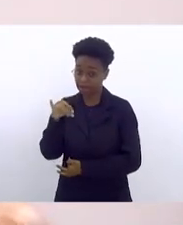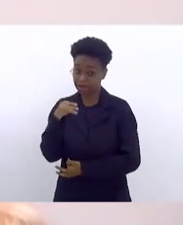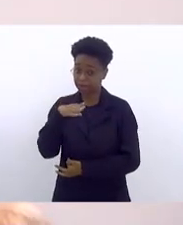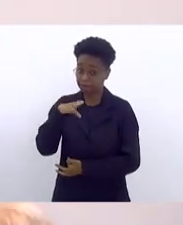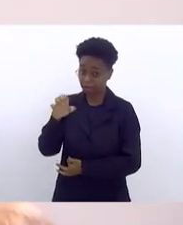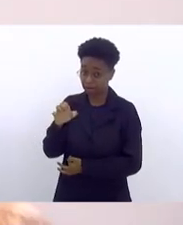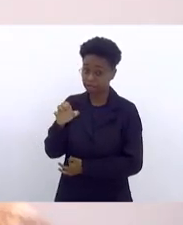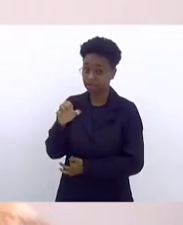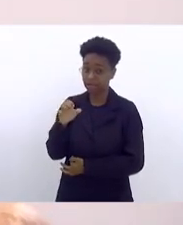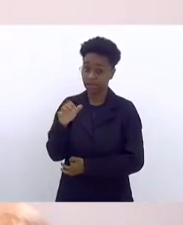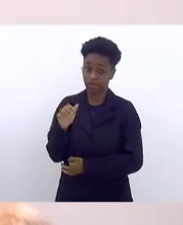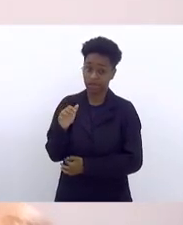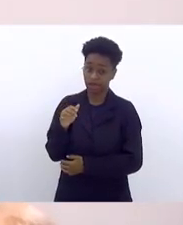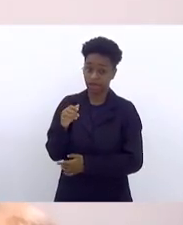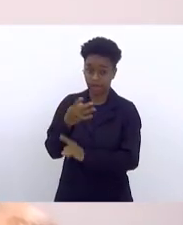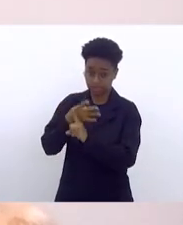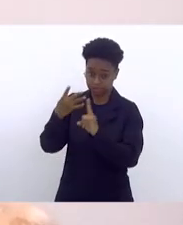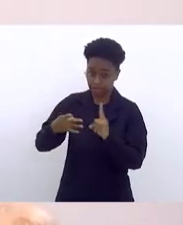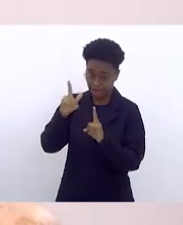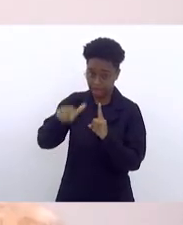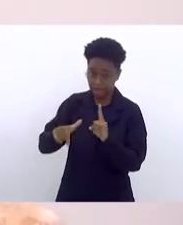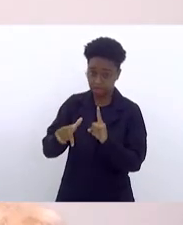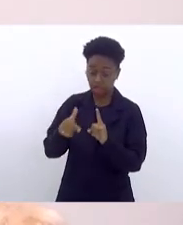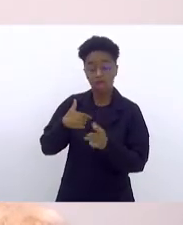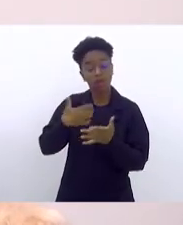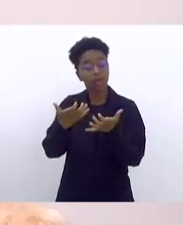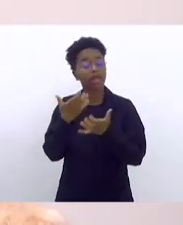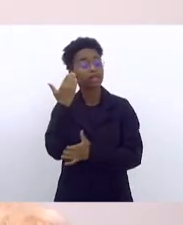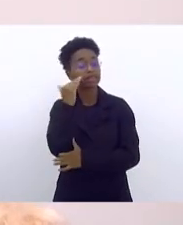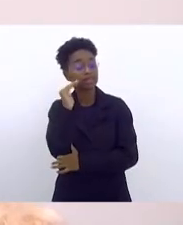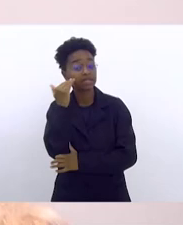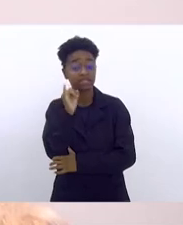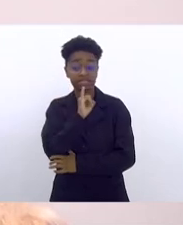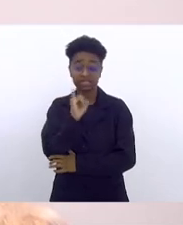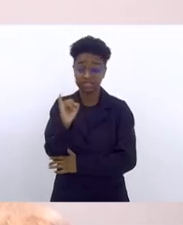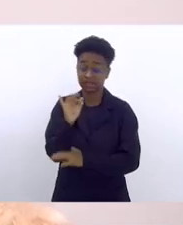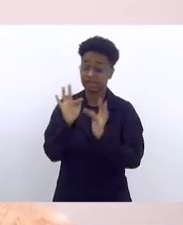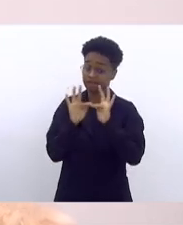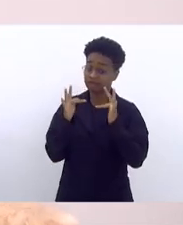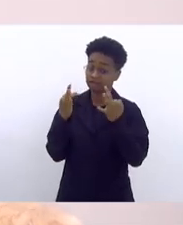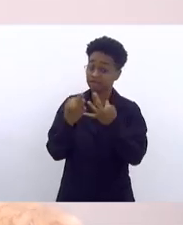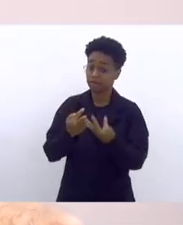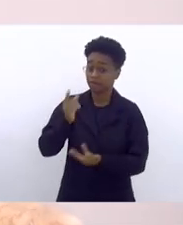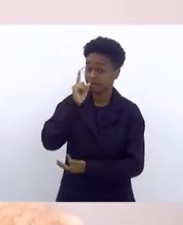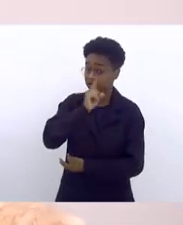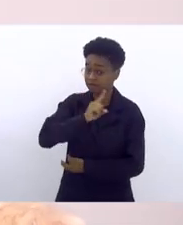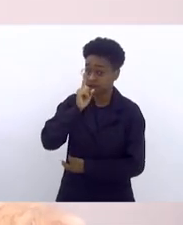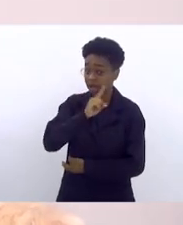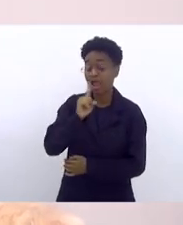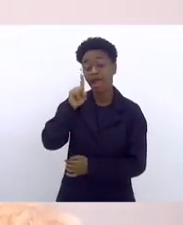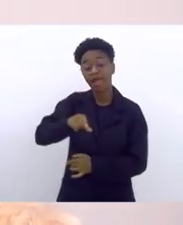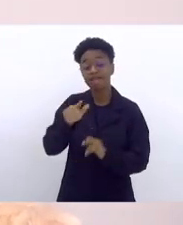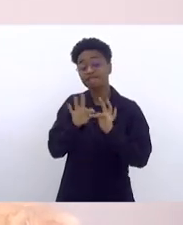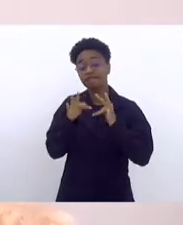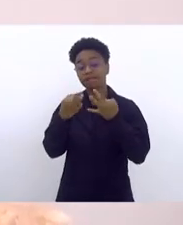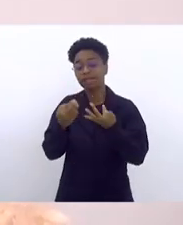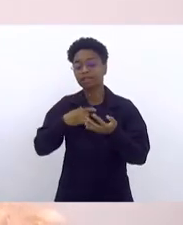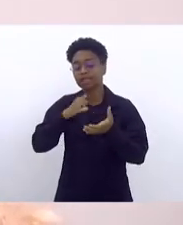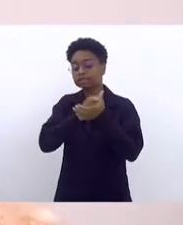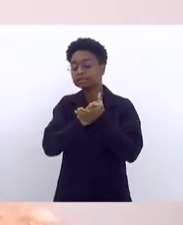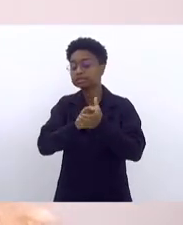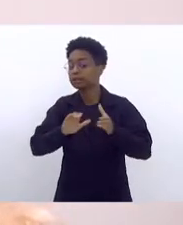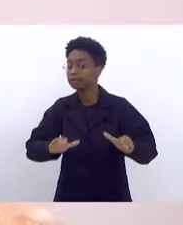eu queria entender se família desajustada é uma família em que houve uma separação